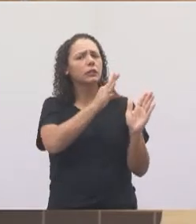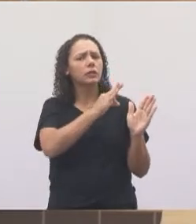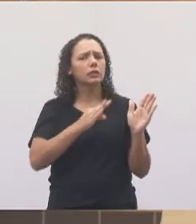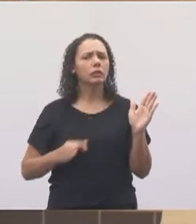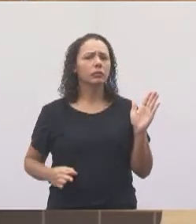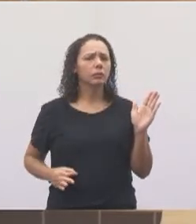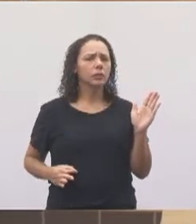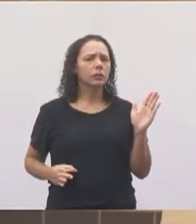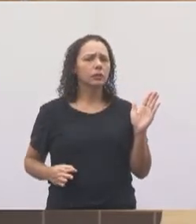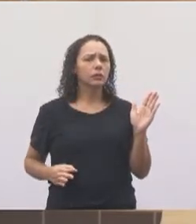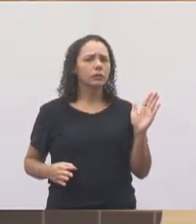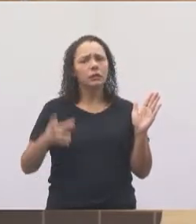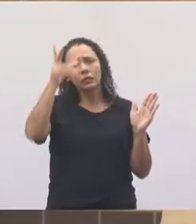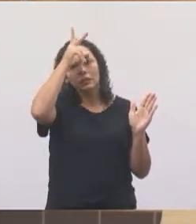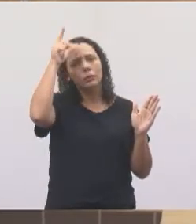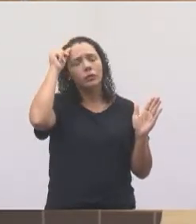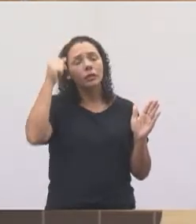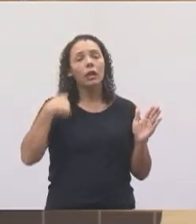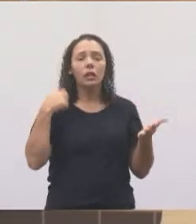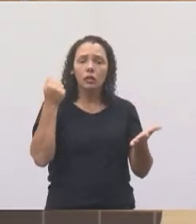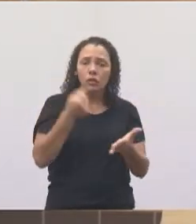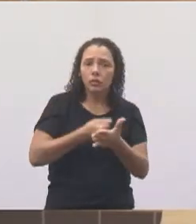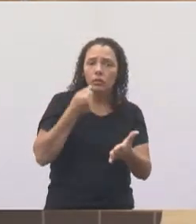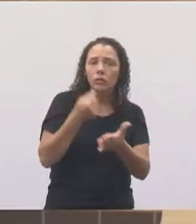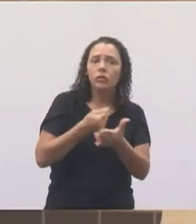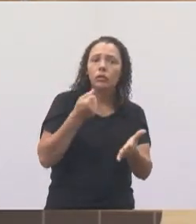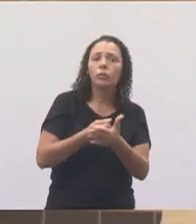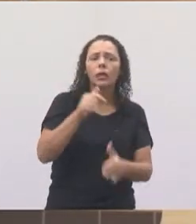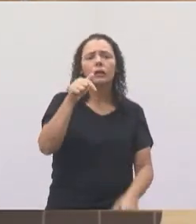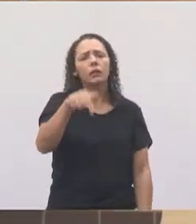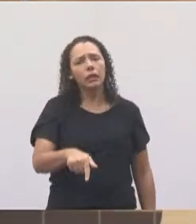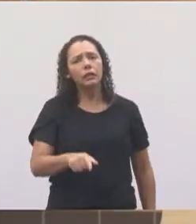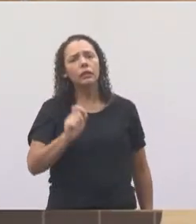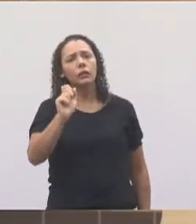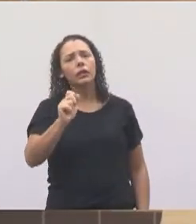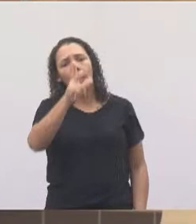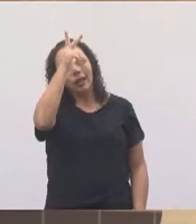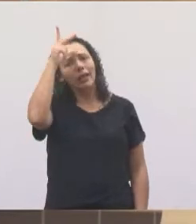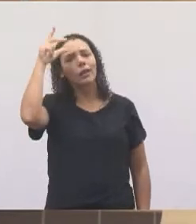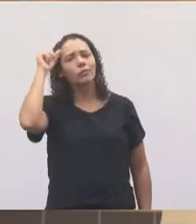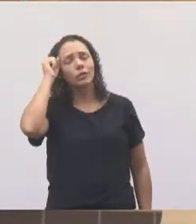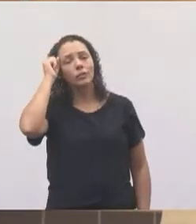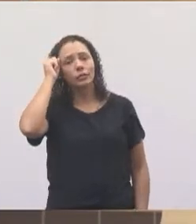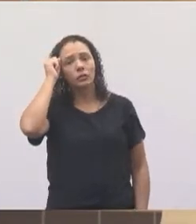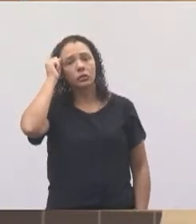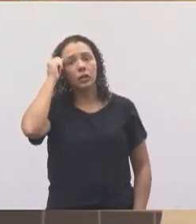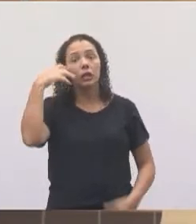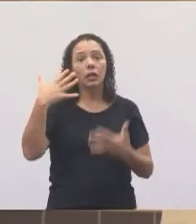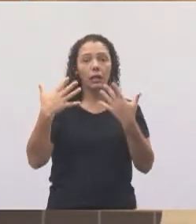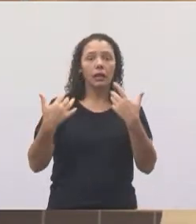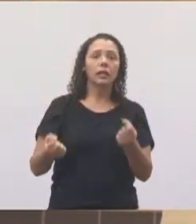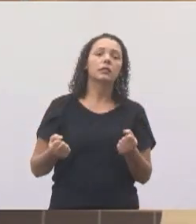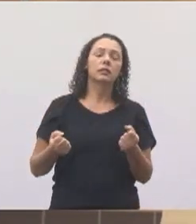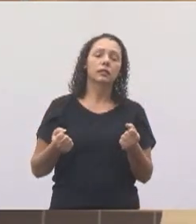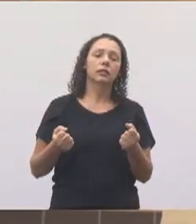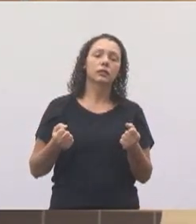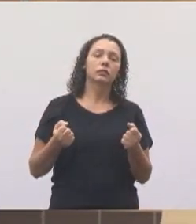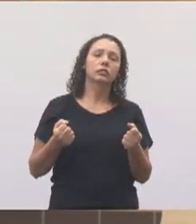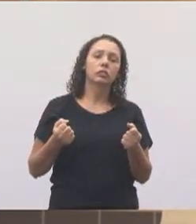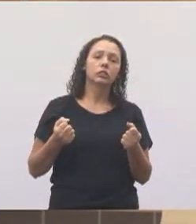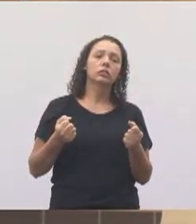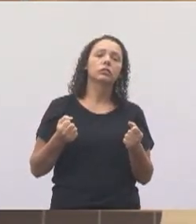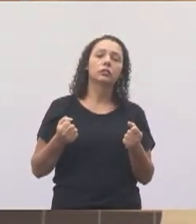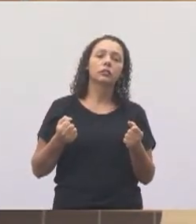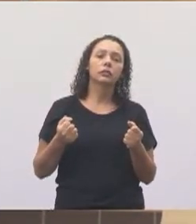parte da prefeitura, e eu tenho cobrado nessa tribuna aqui que a prefeitura absorva esse impacto que